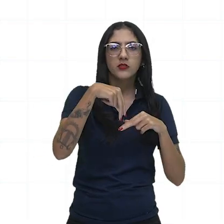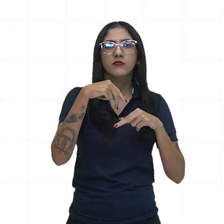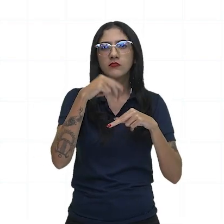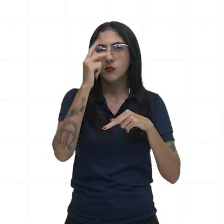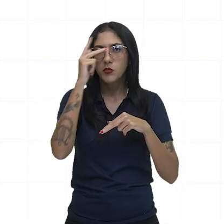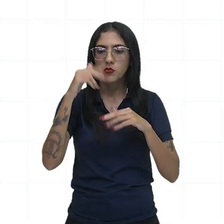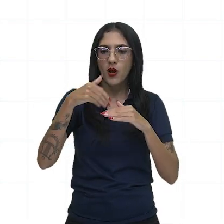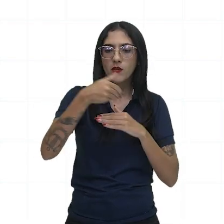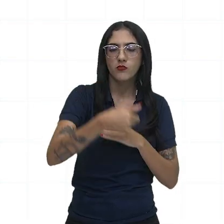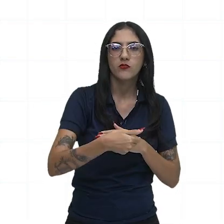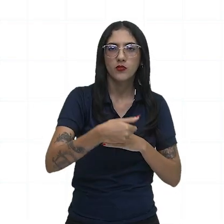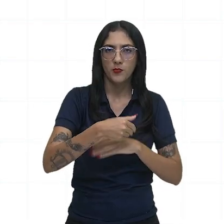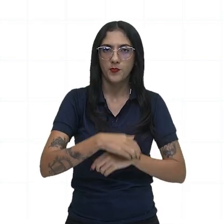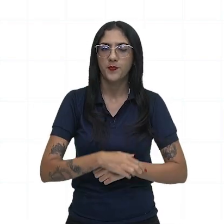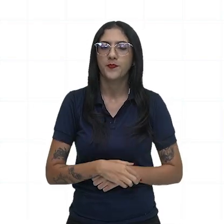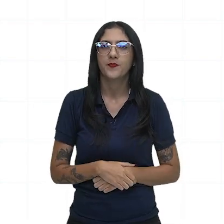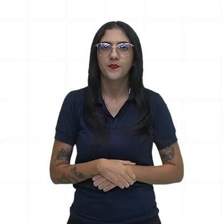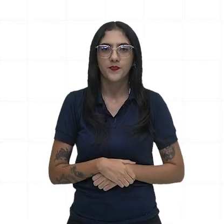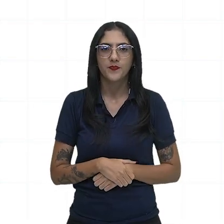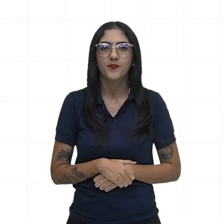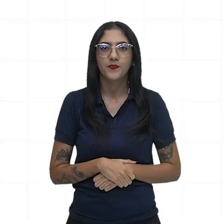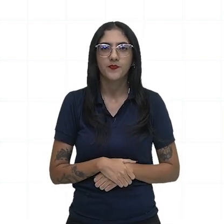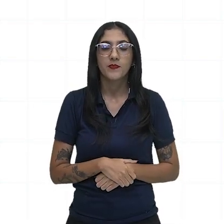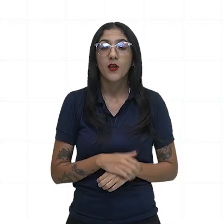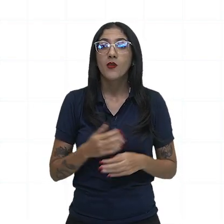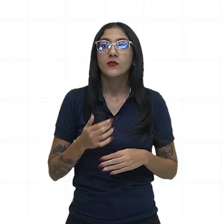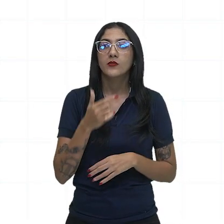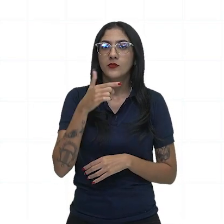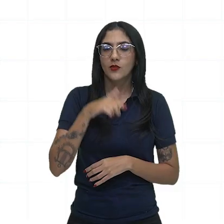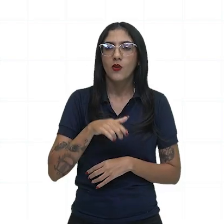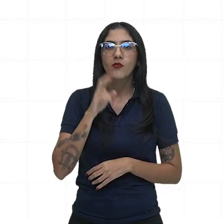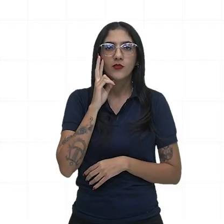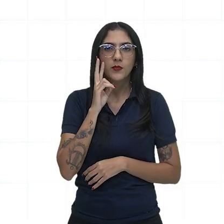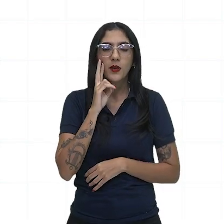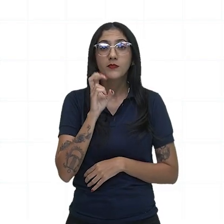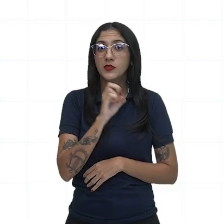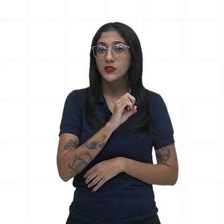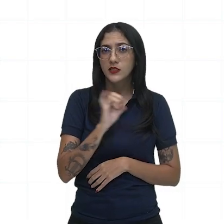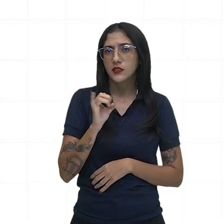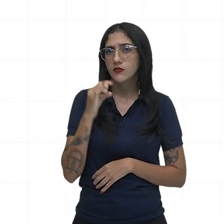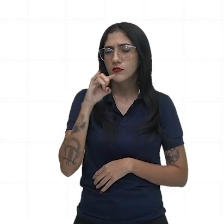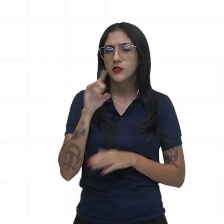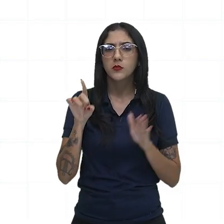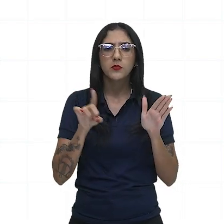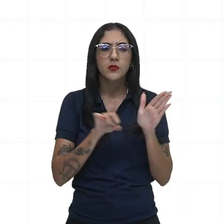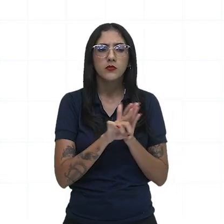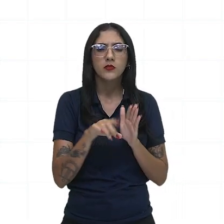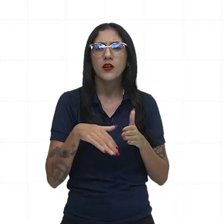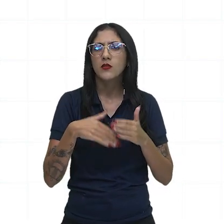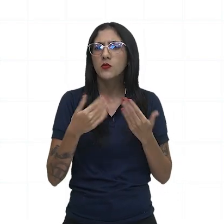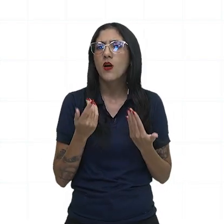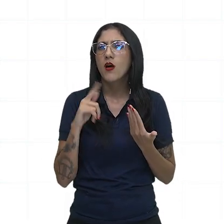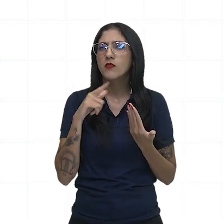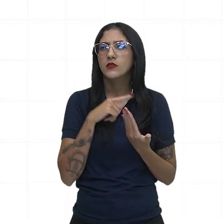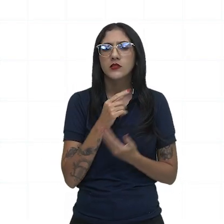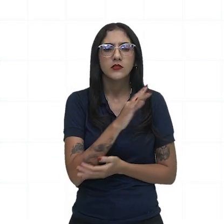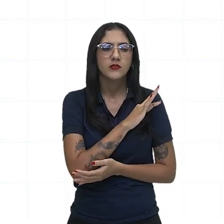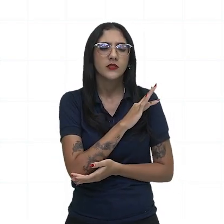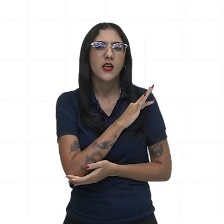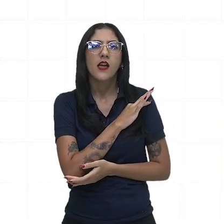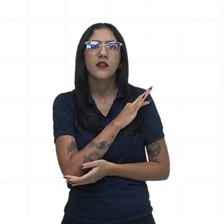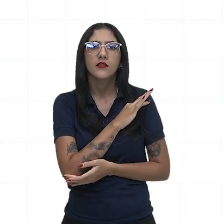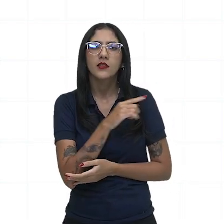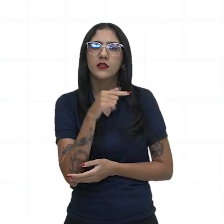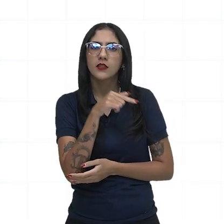seu adversário, tá certo? Então, mais uma vez, se perguntarem para vocês, quais são as técnicas empregadas na